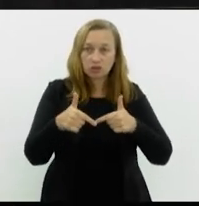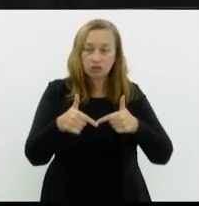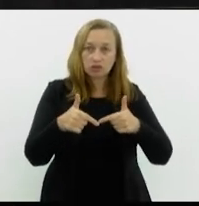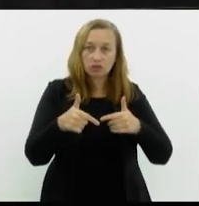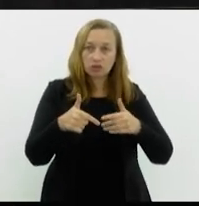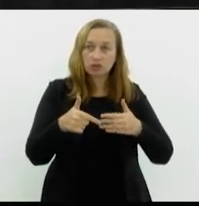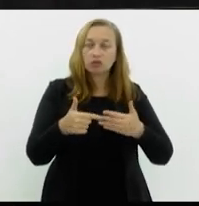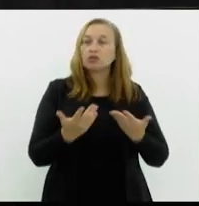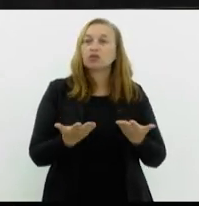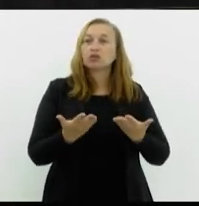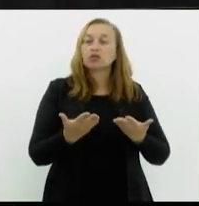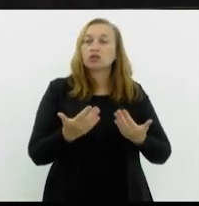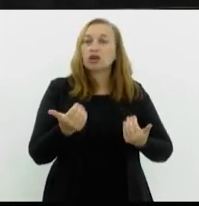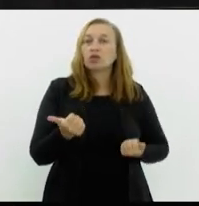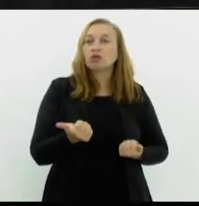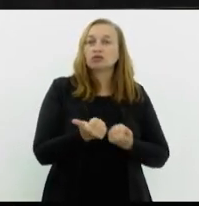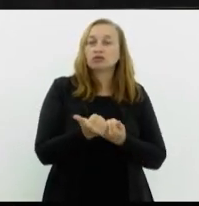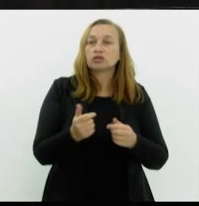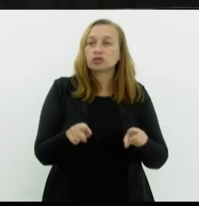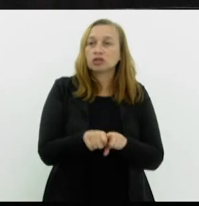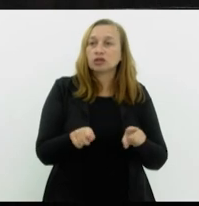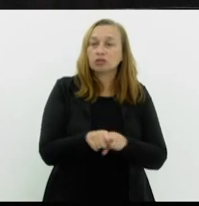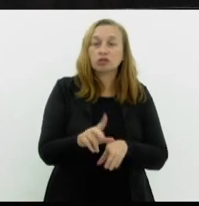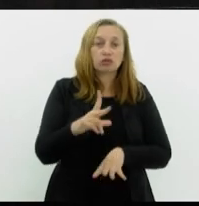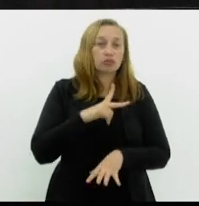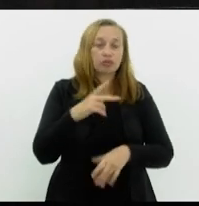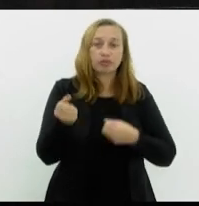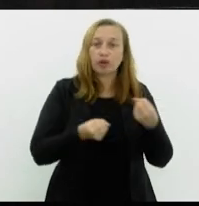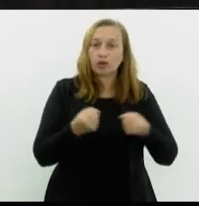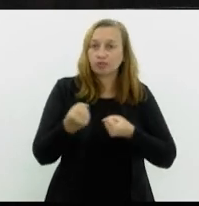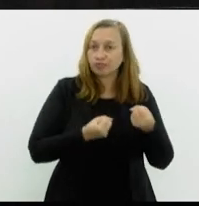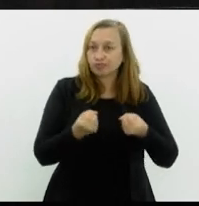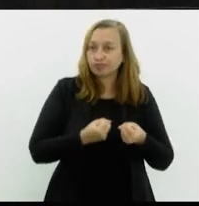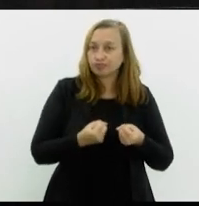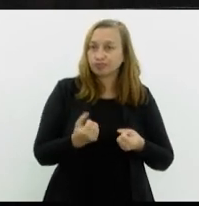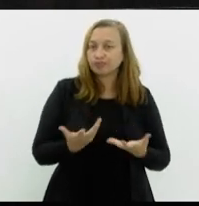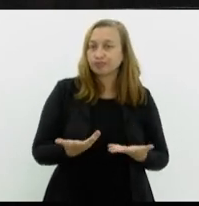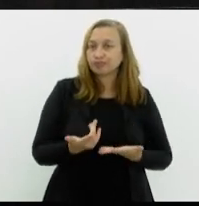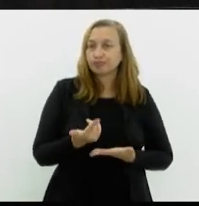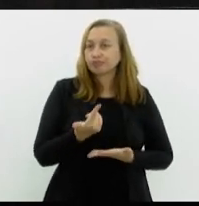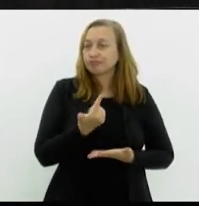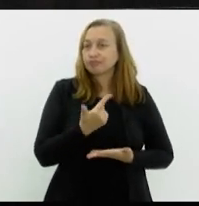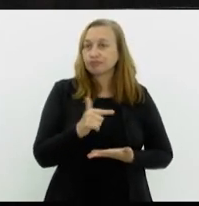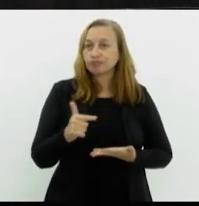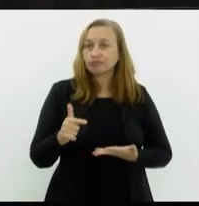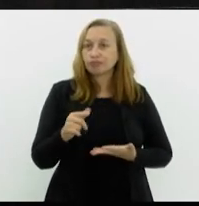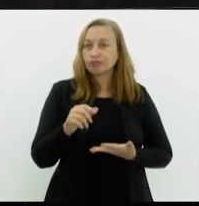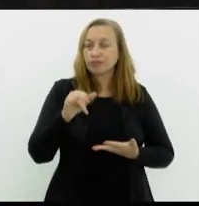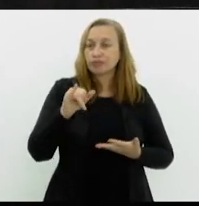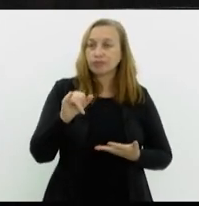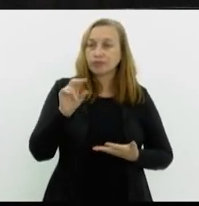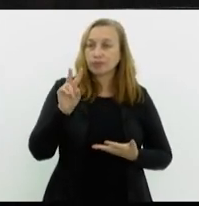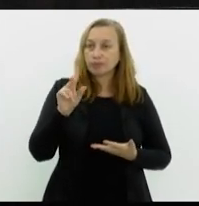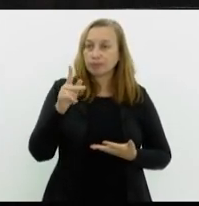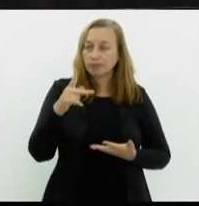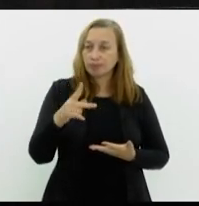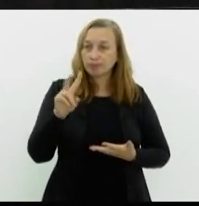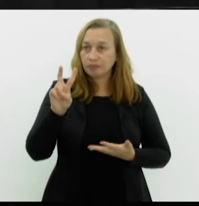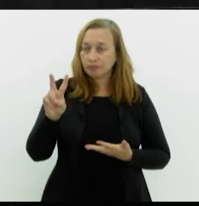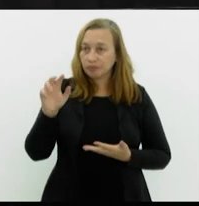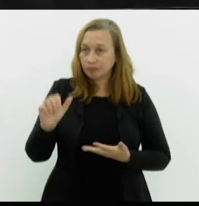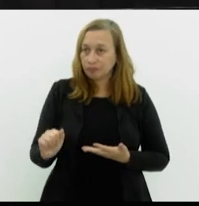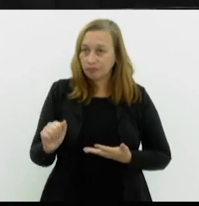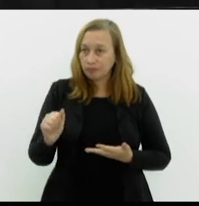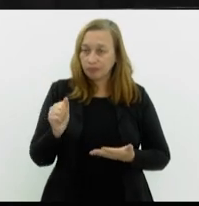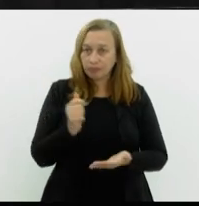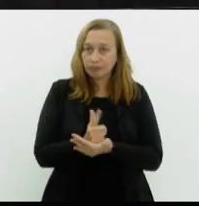e os ajudantes, é o seu próprio carro. E se não está com IPVA o dia, não tem CRLV.